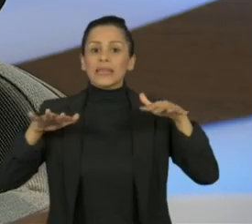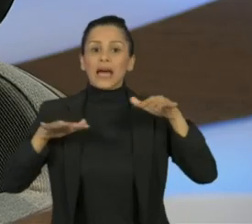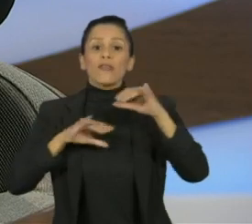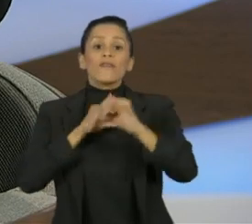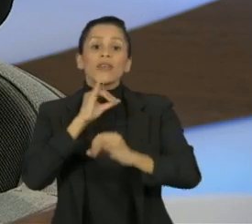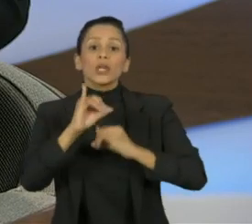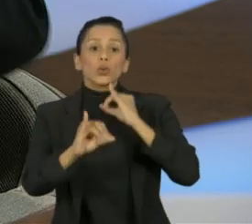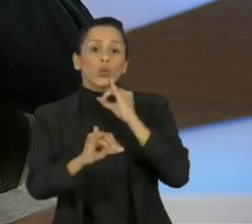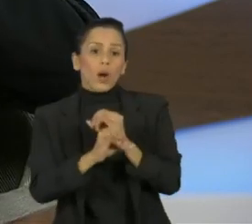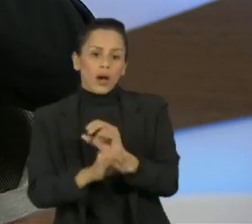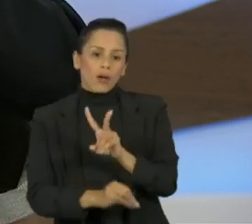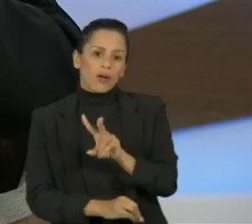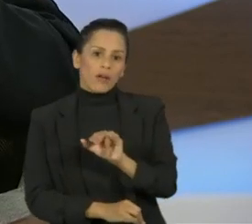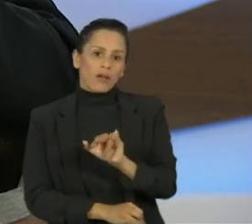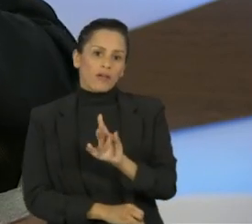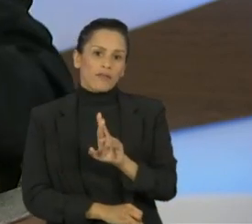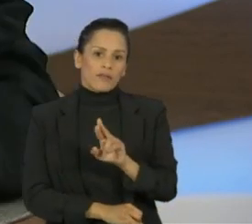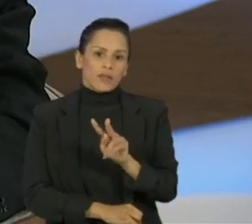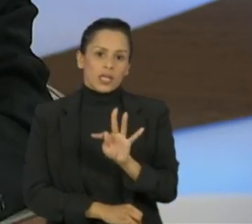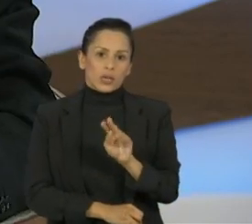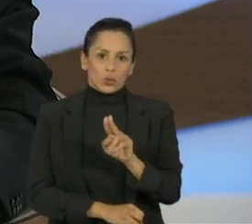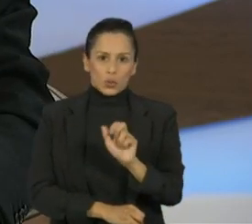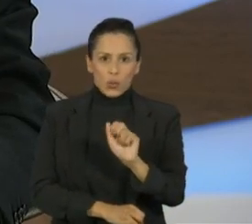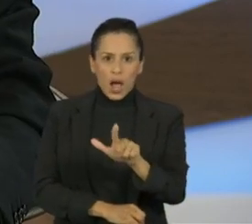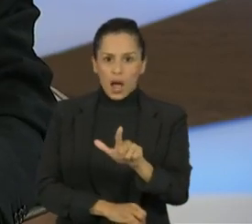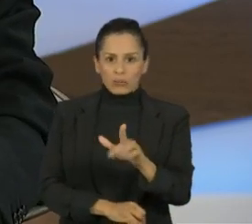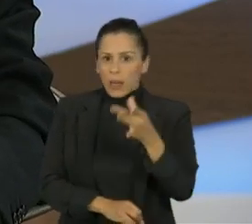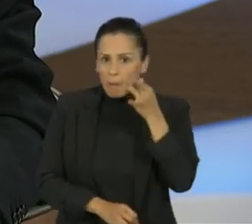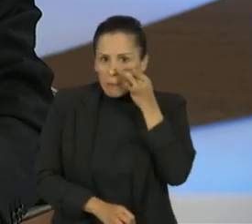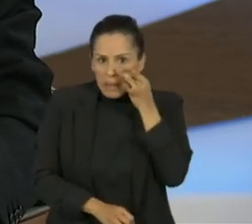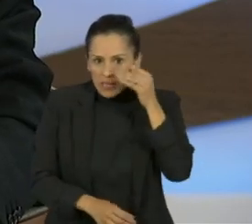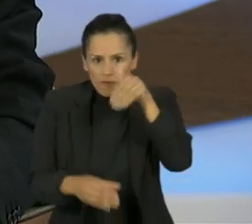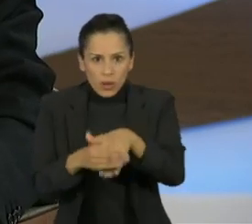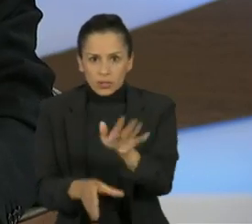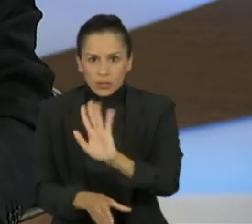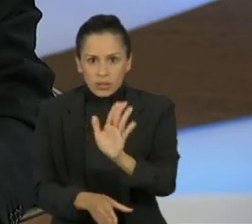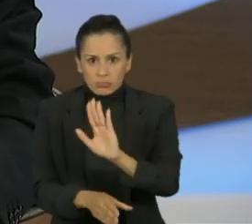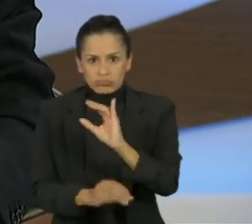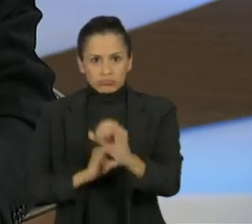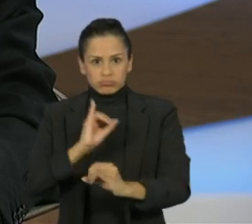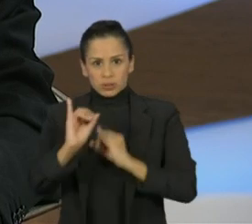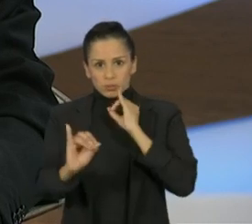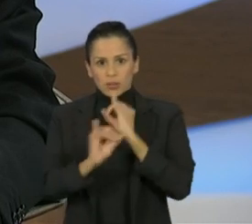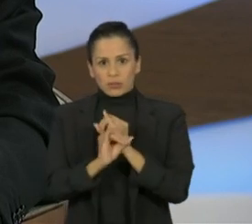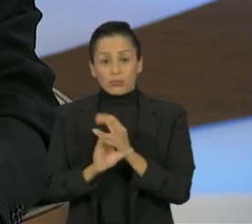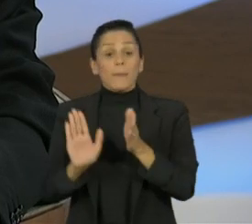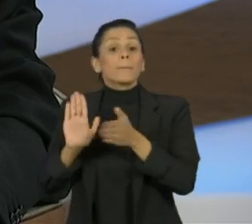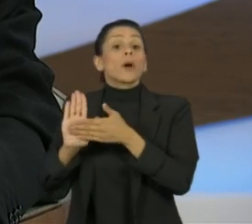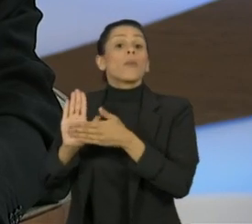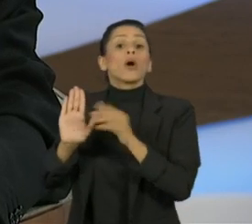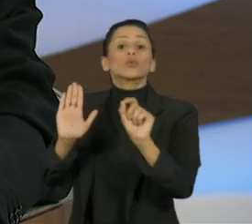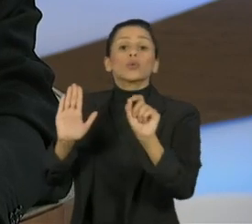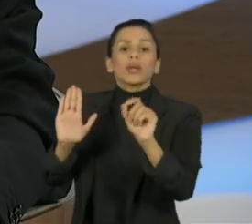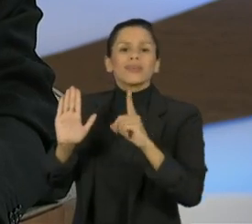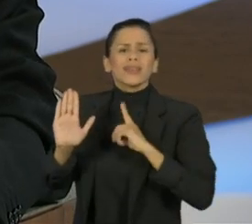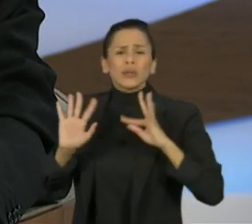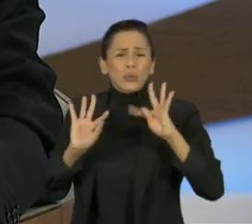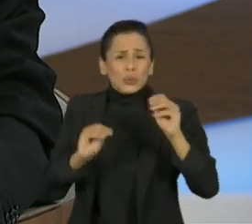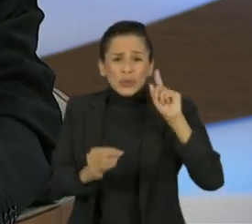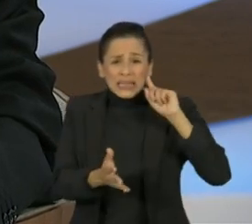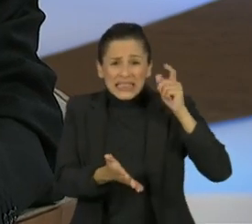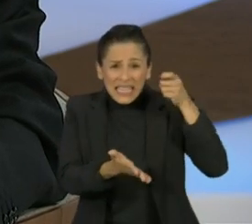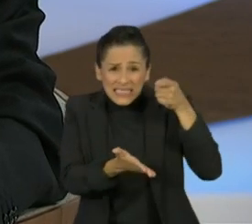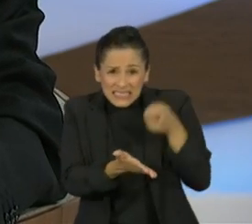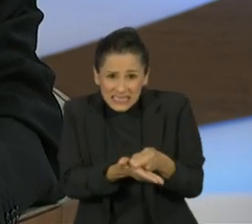decisões para todos votarem sem ser presencialmente a minha proposta é toda decisão cautelar toda a descida decisão liminar